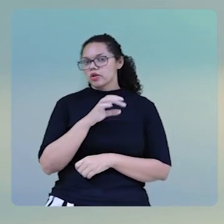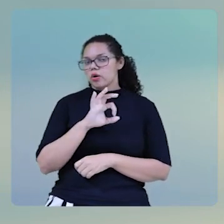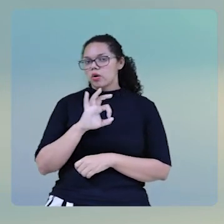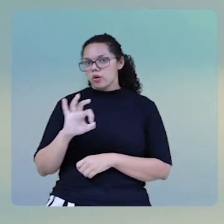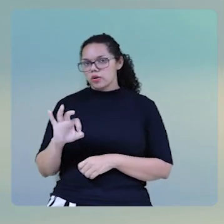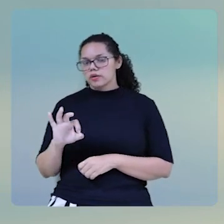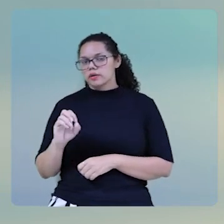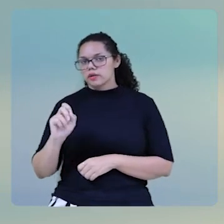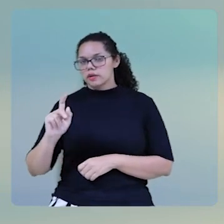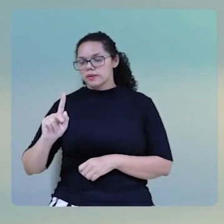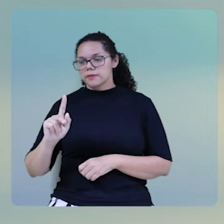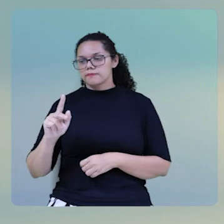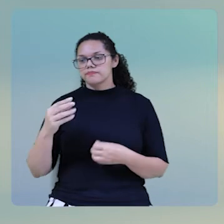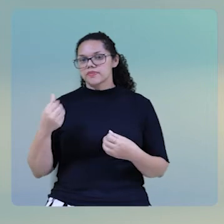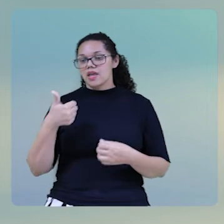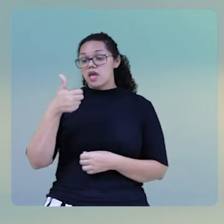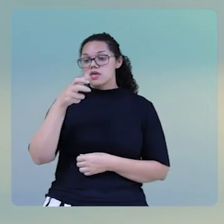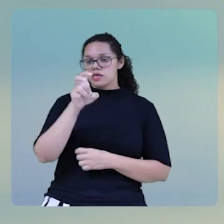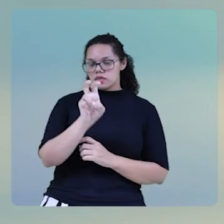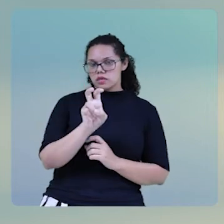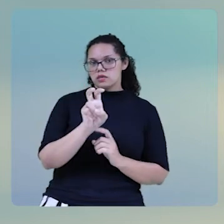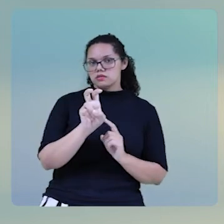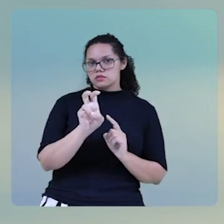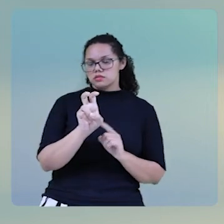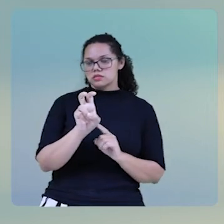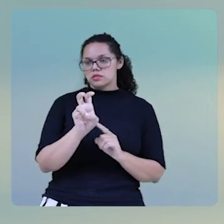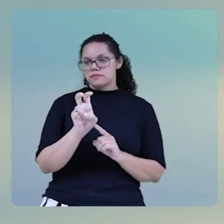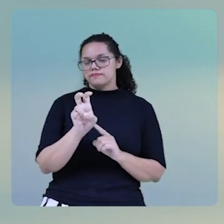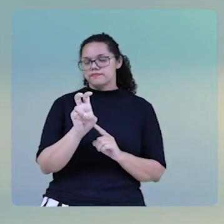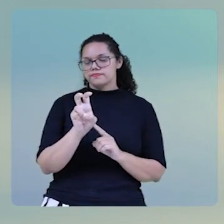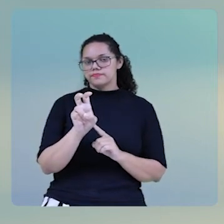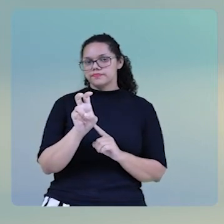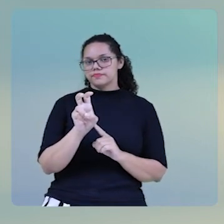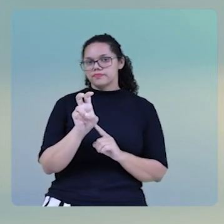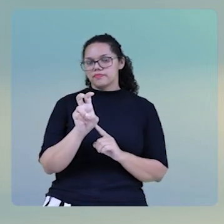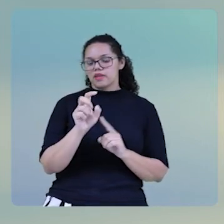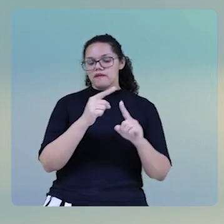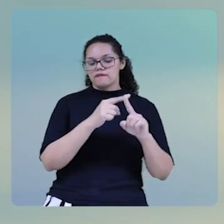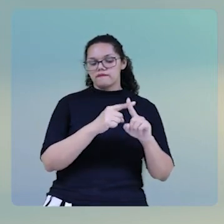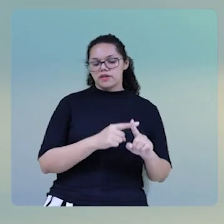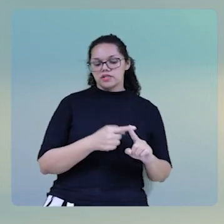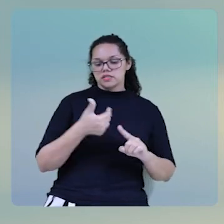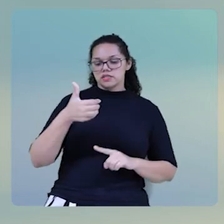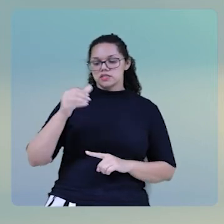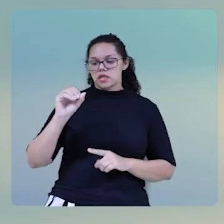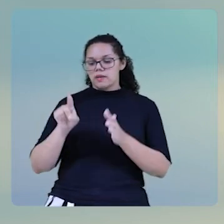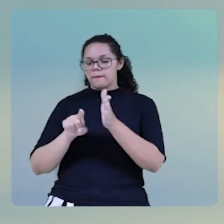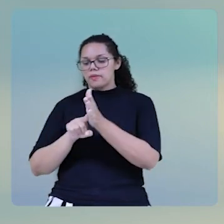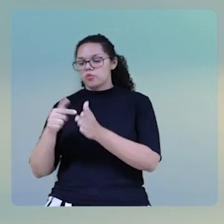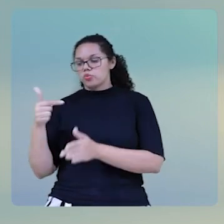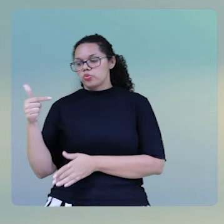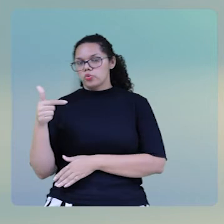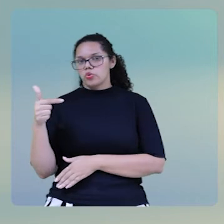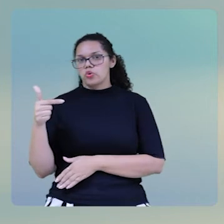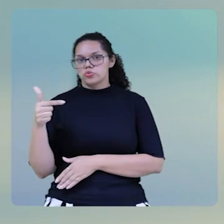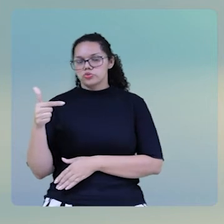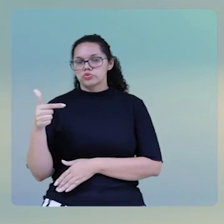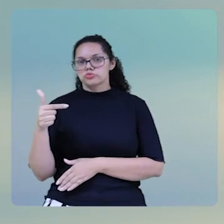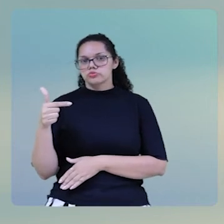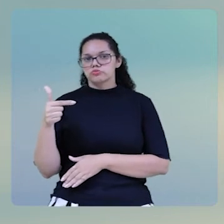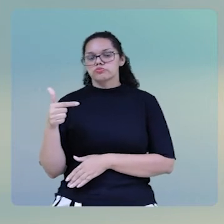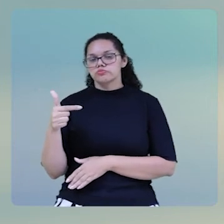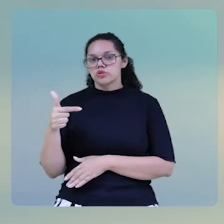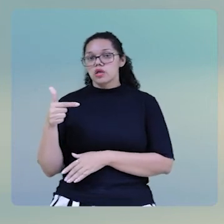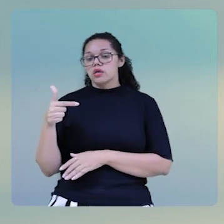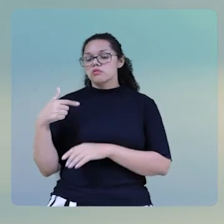força a gente já sabe quanto é. 15, vamos ver se cabe aqui. 15 vezes 10 a menos 2. O campo magnético